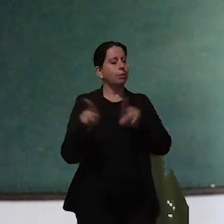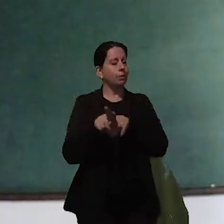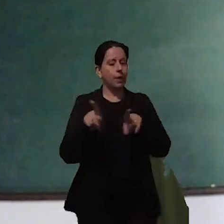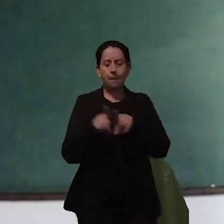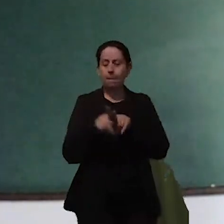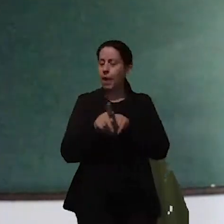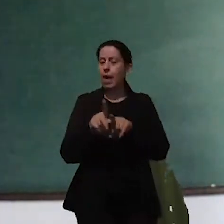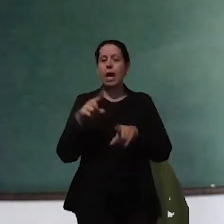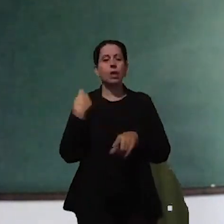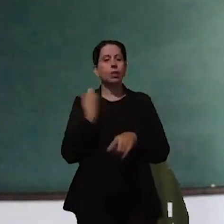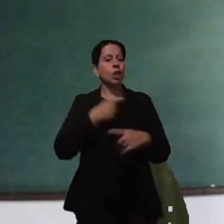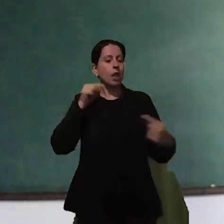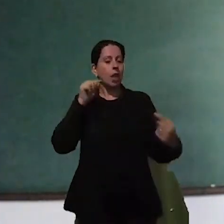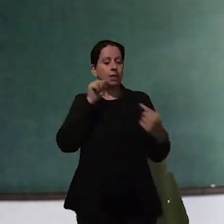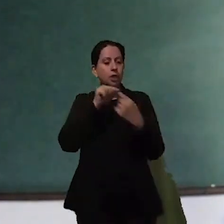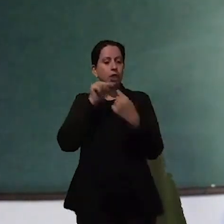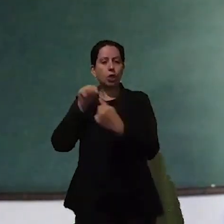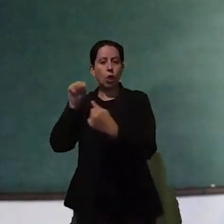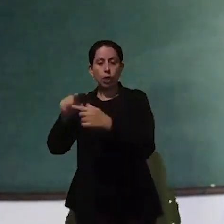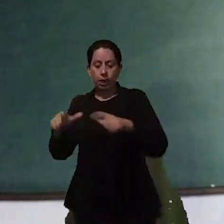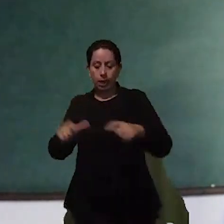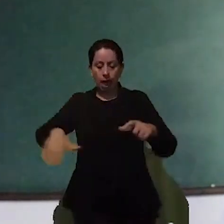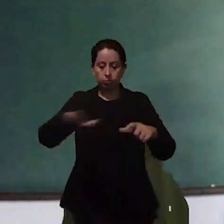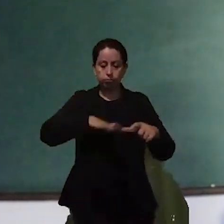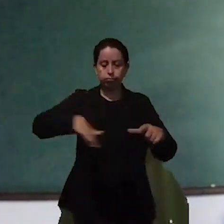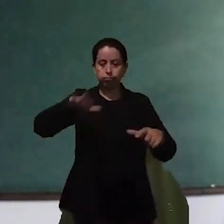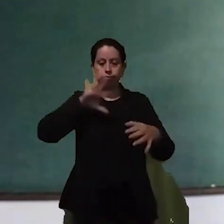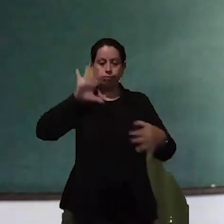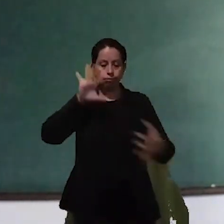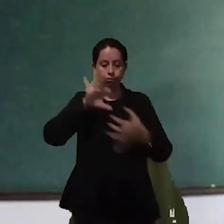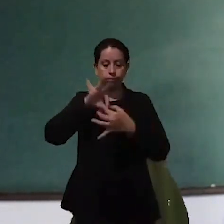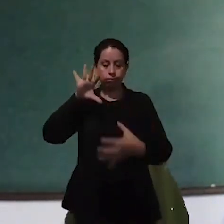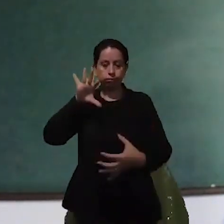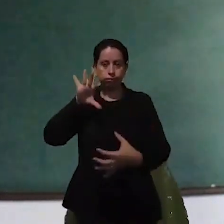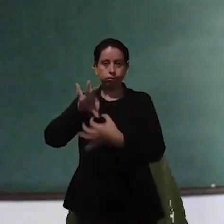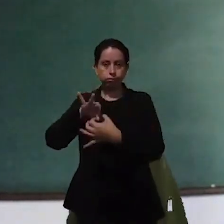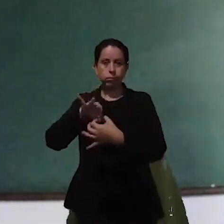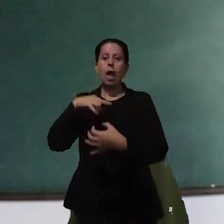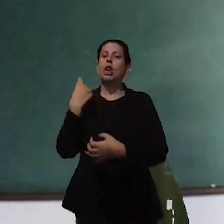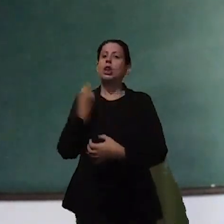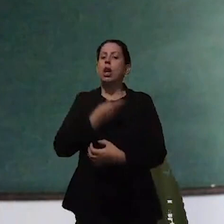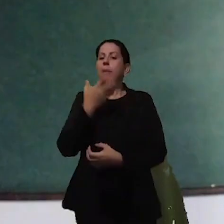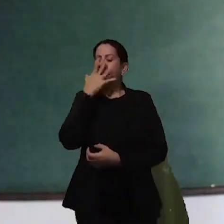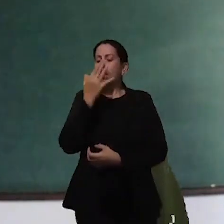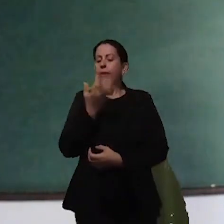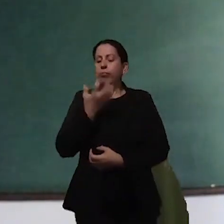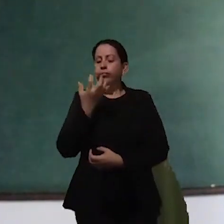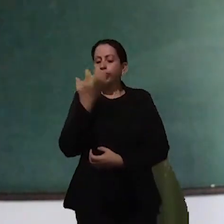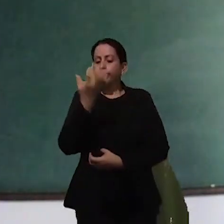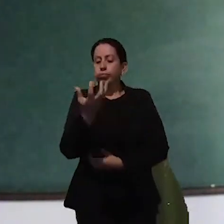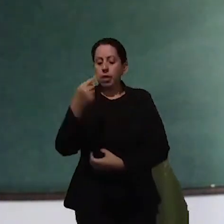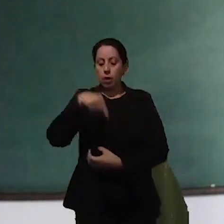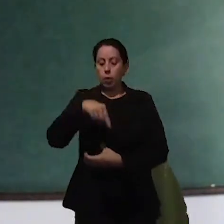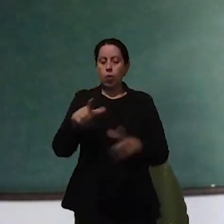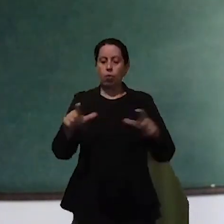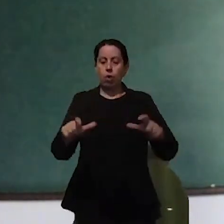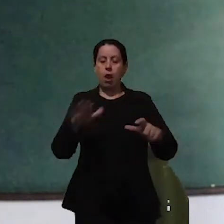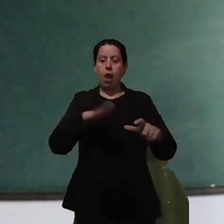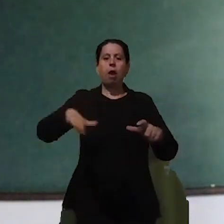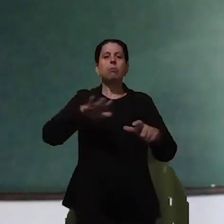sintonia. Nós vamos ser atraídos para um determinado local. Que lugar é